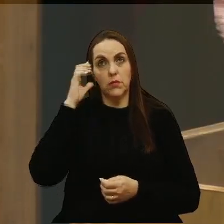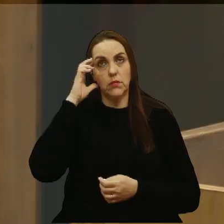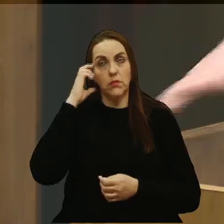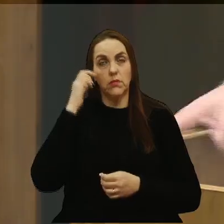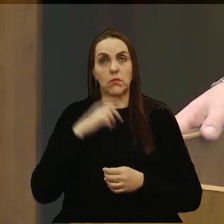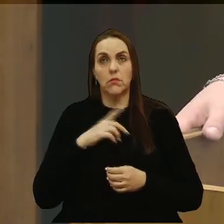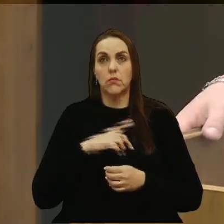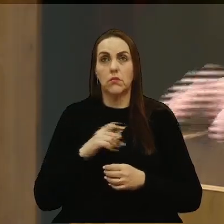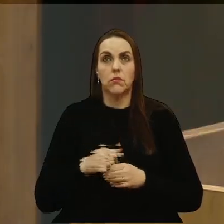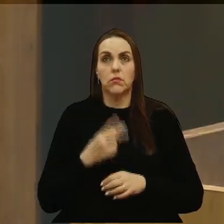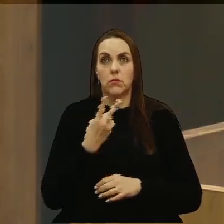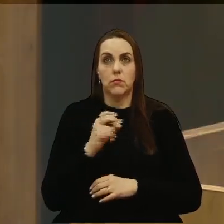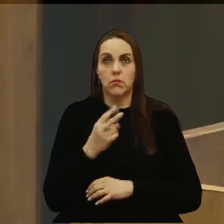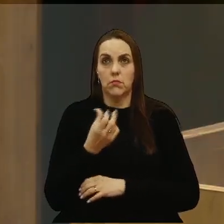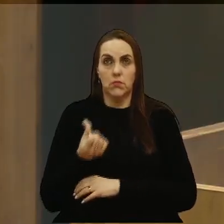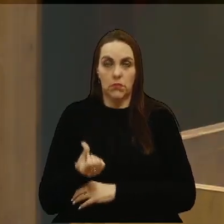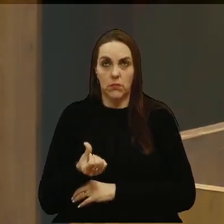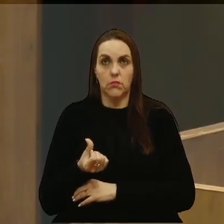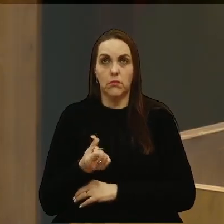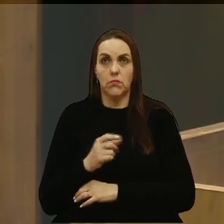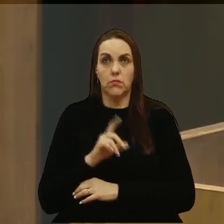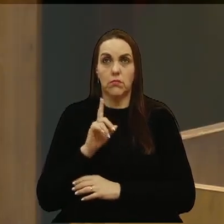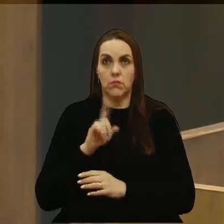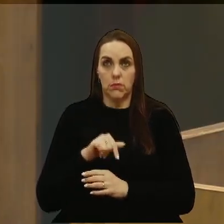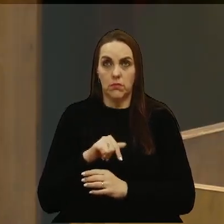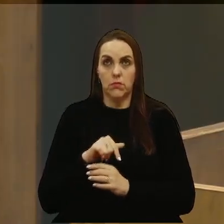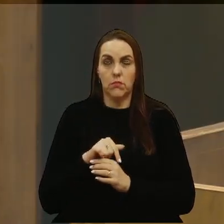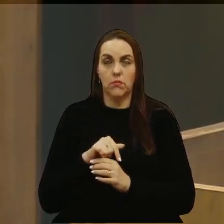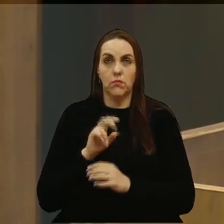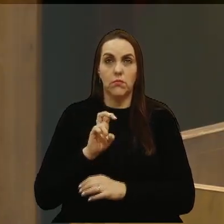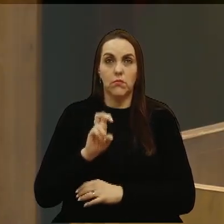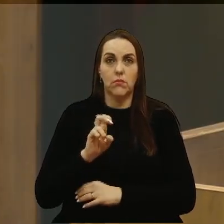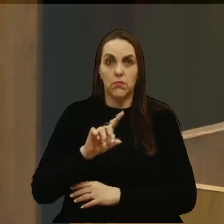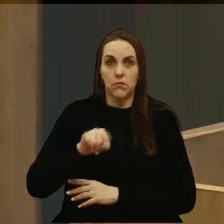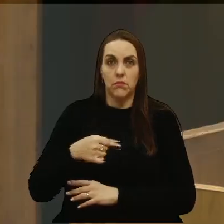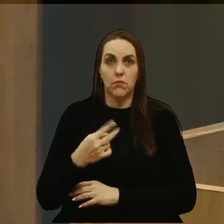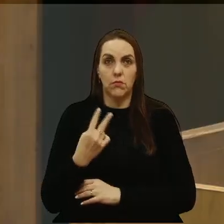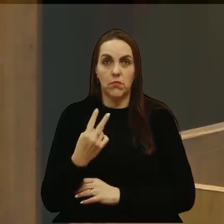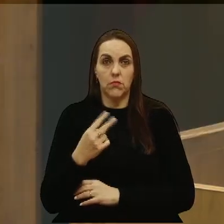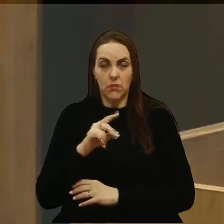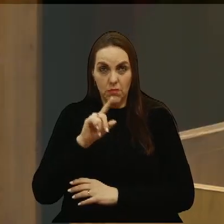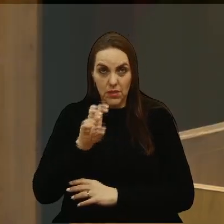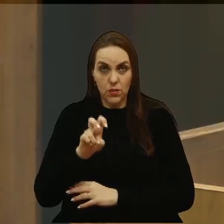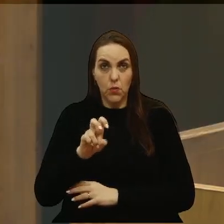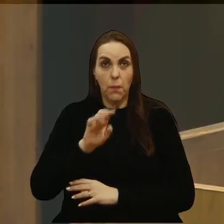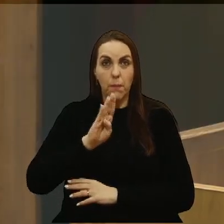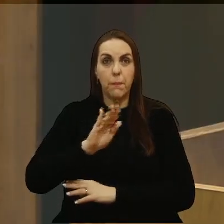de 2026 com um déficit de 5,5